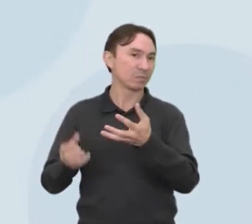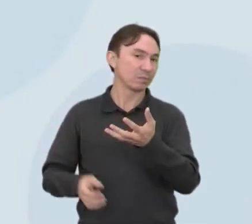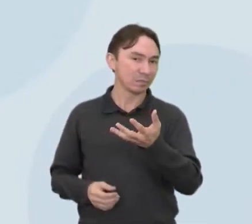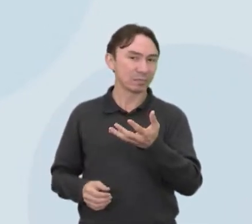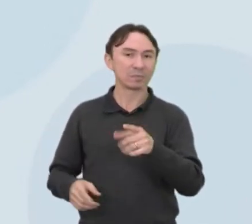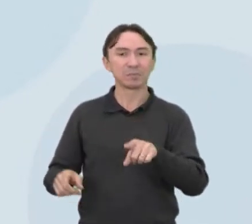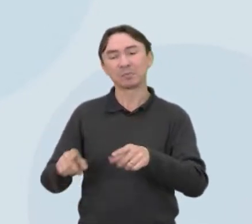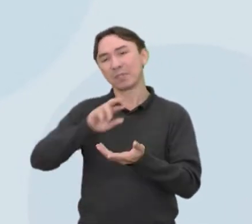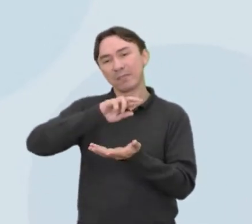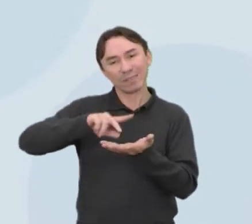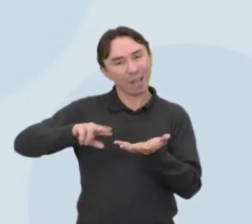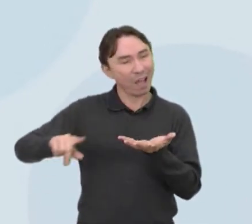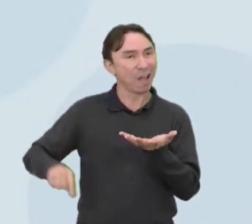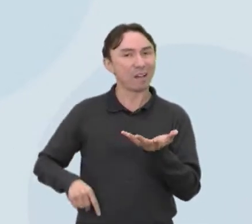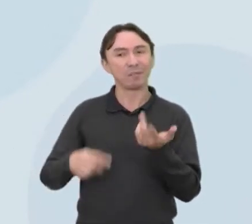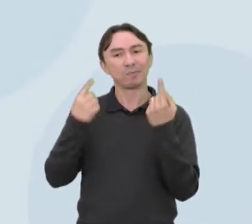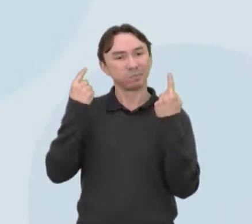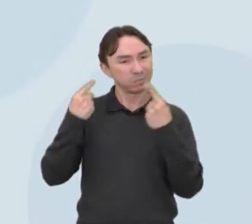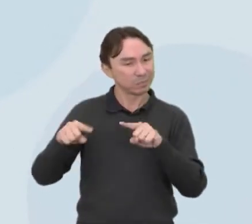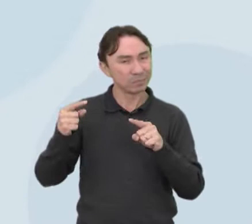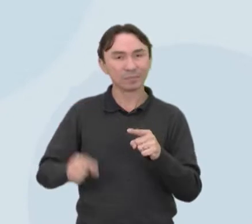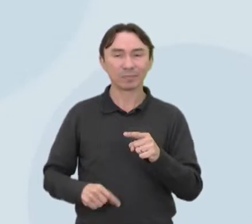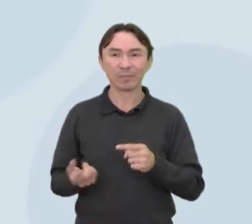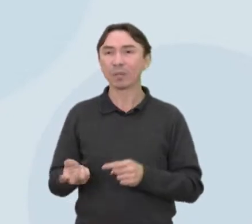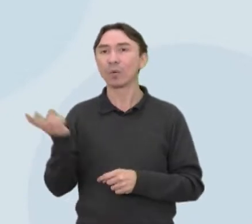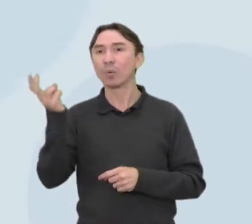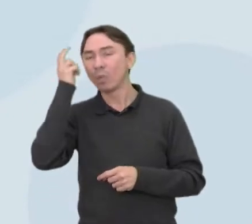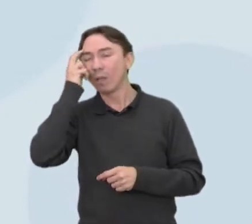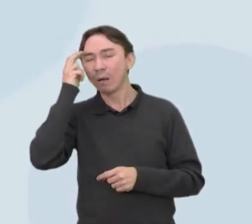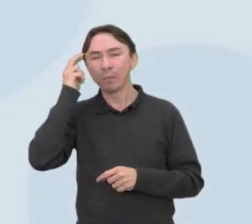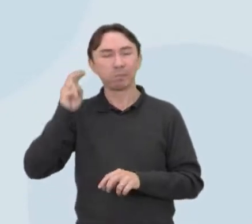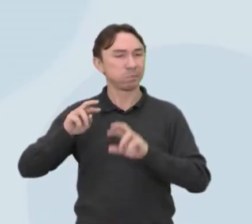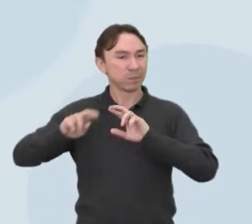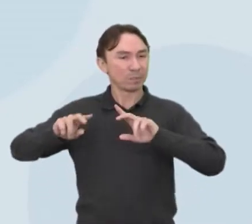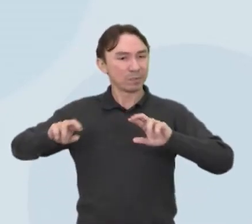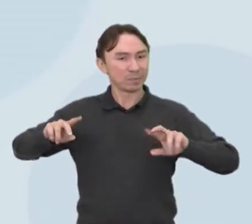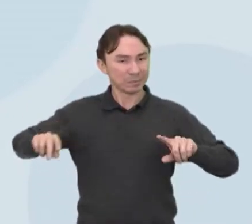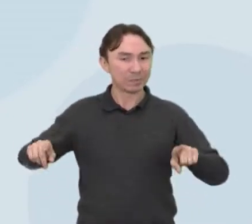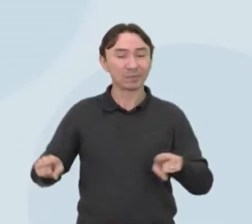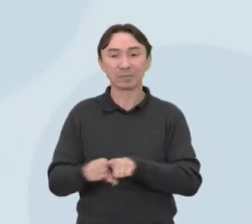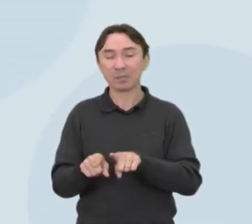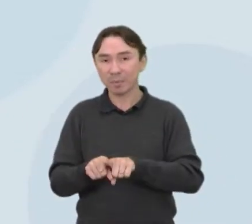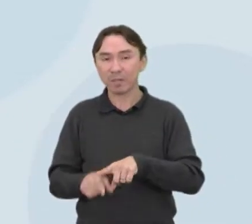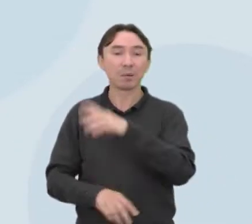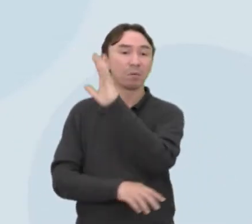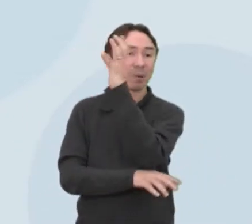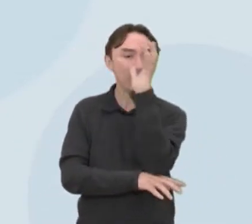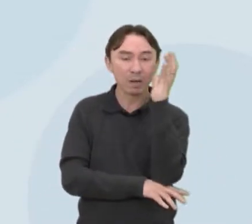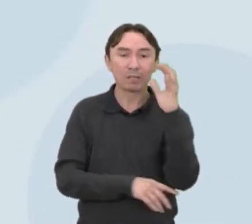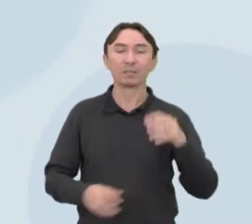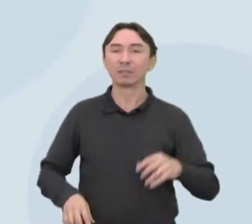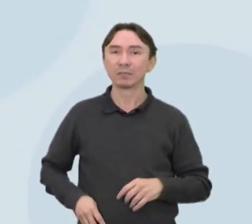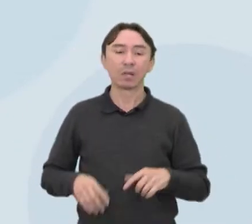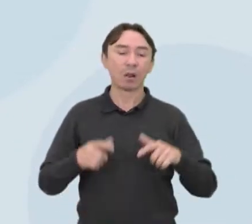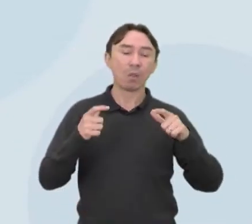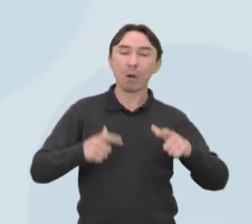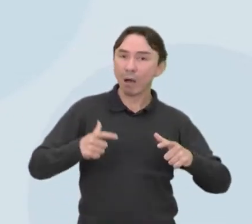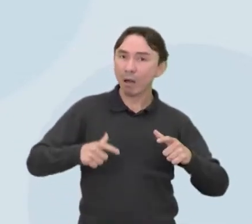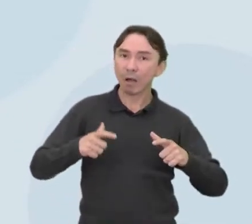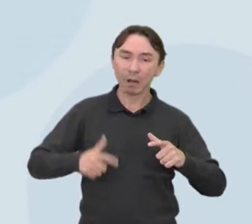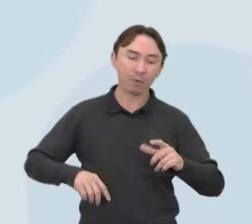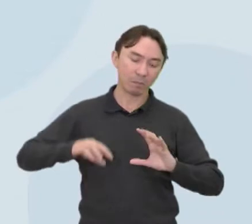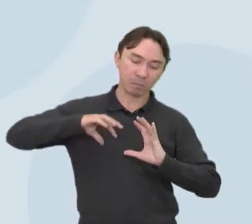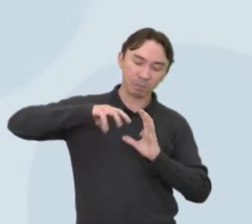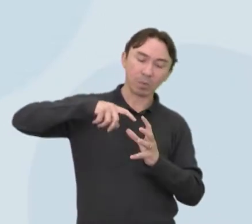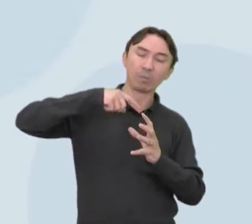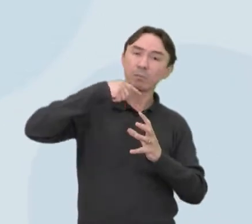às diferentes identidades culturais e ao meio ambiente, em âmbito local, regional, nacional e